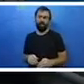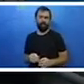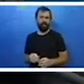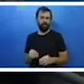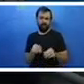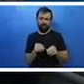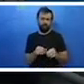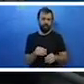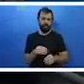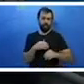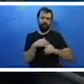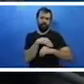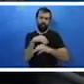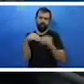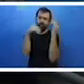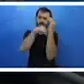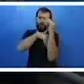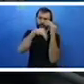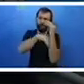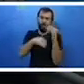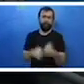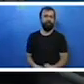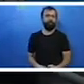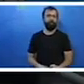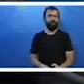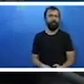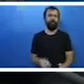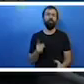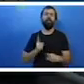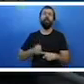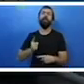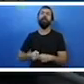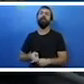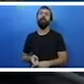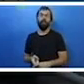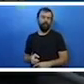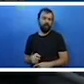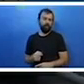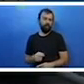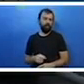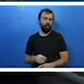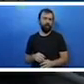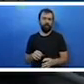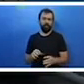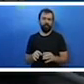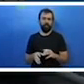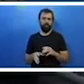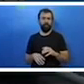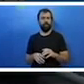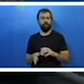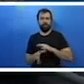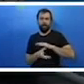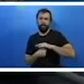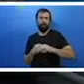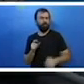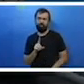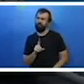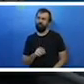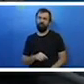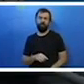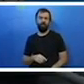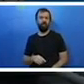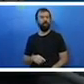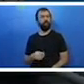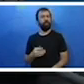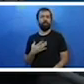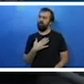pó de ouro, os mineradores escondiam. Por quê? Não é que eles estavam querendo roubar, é porque eles achavam